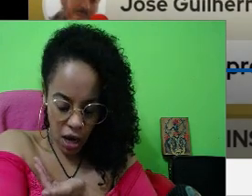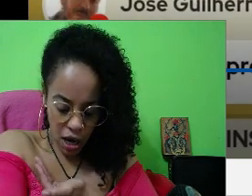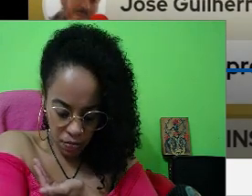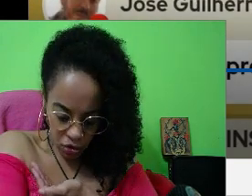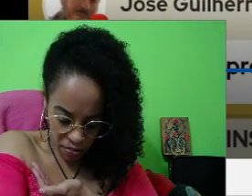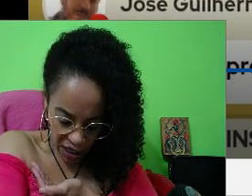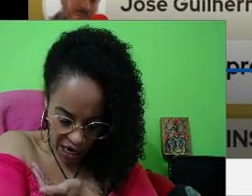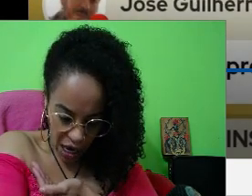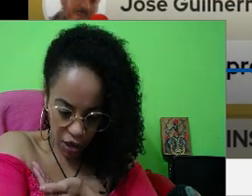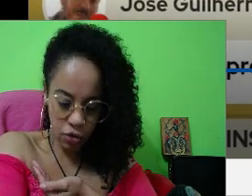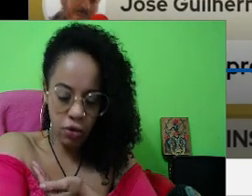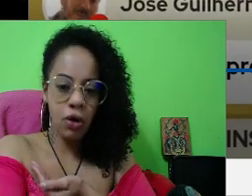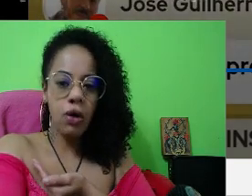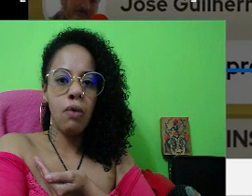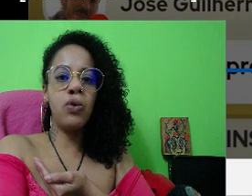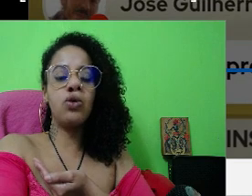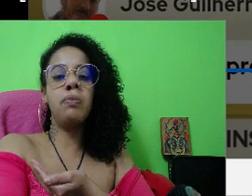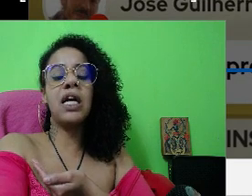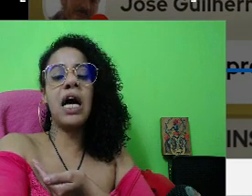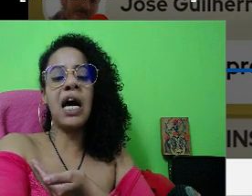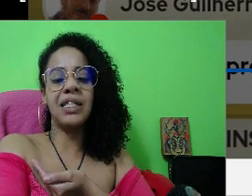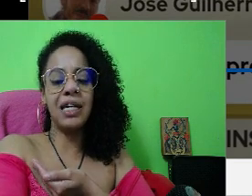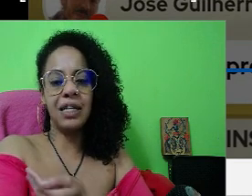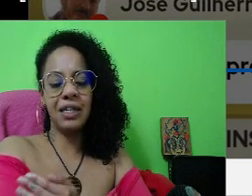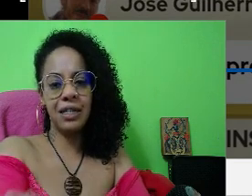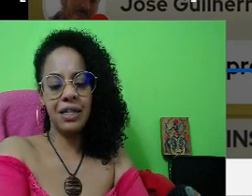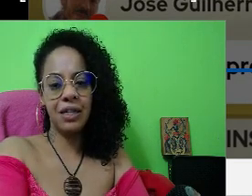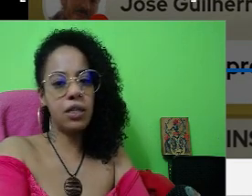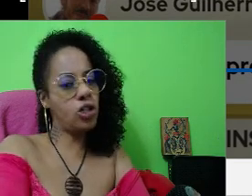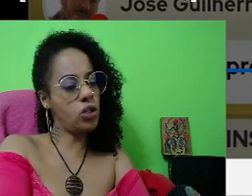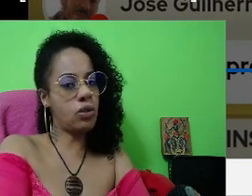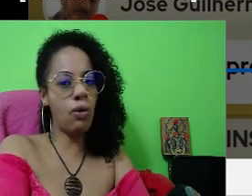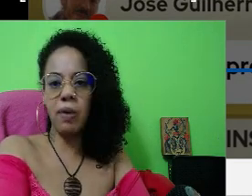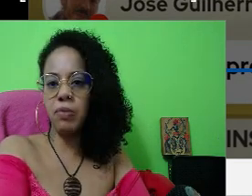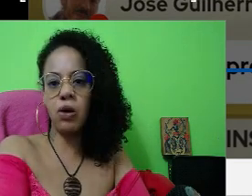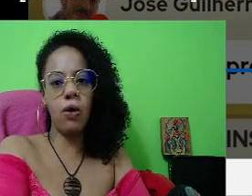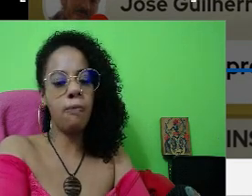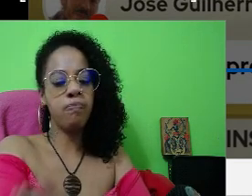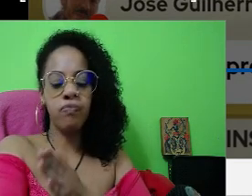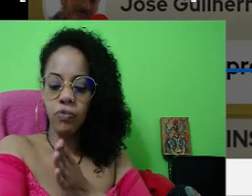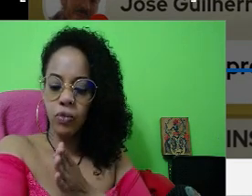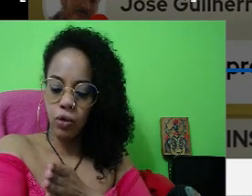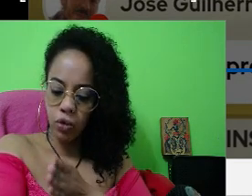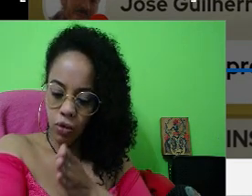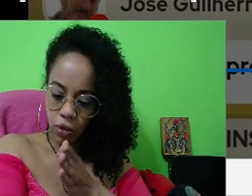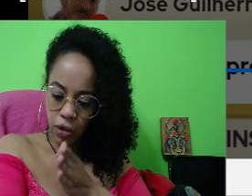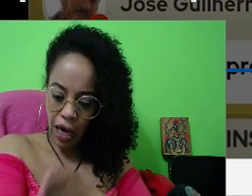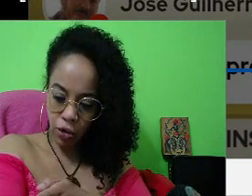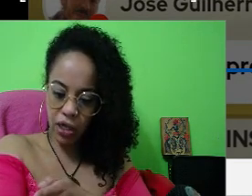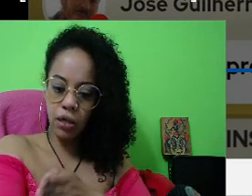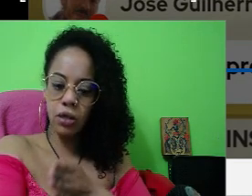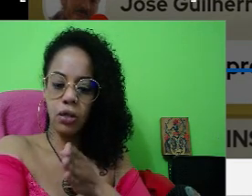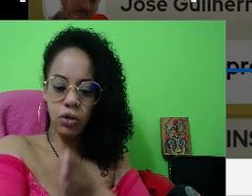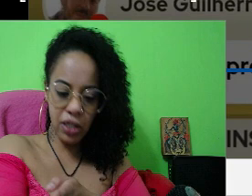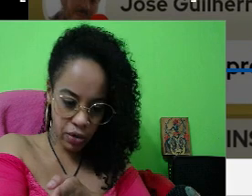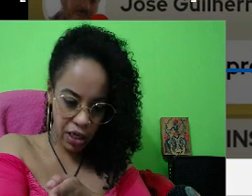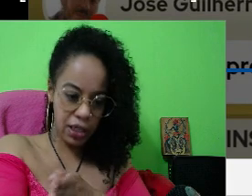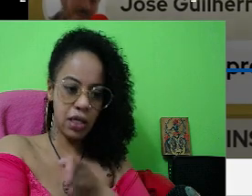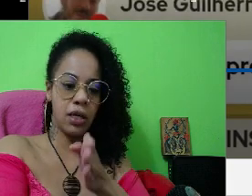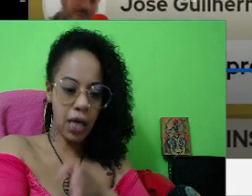que ser ai Muito obrigado Muito obrigada Desculpa amigo causa